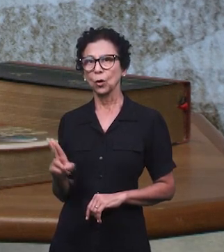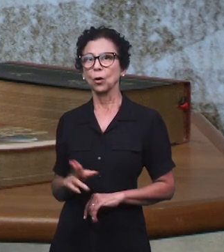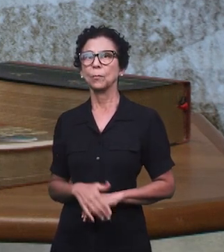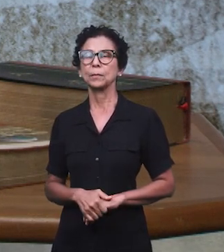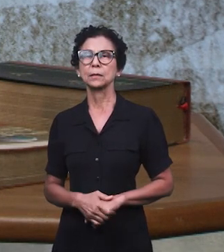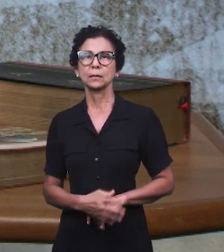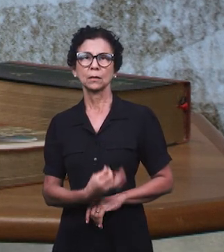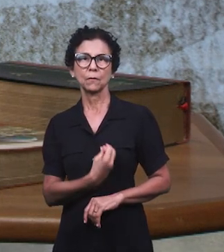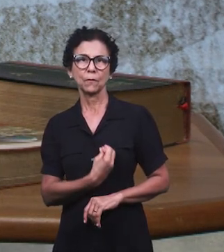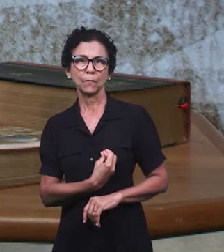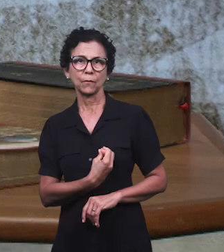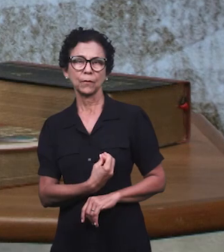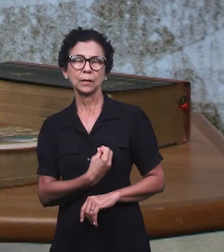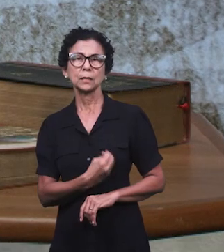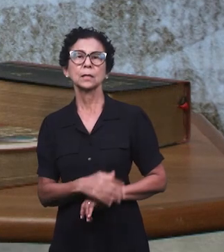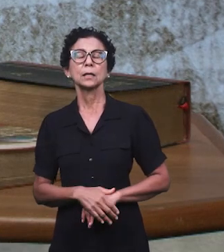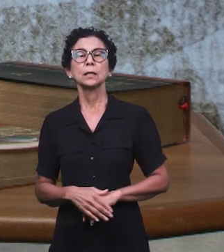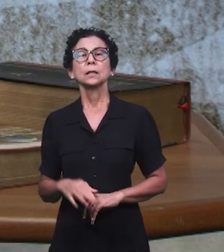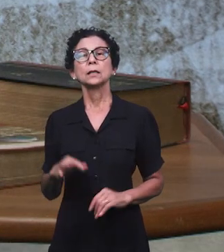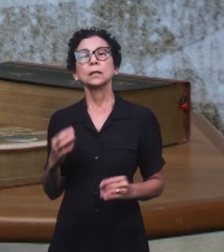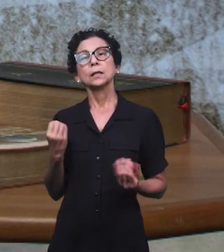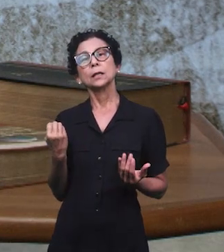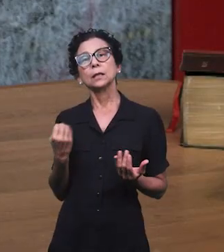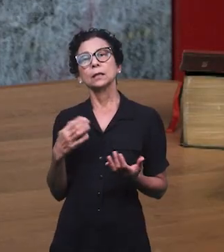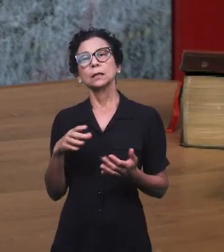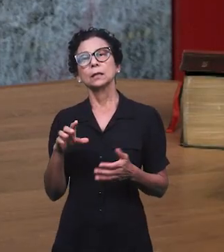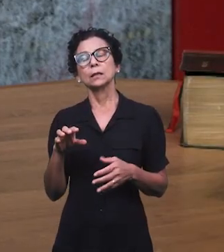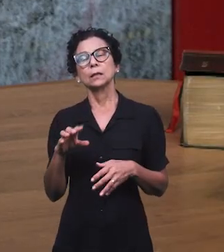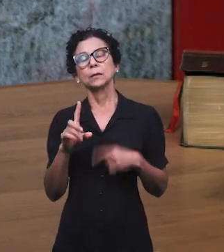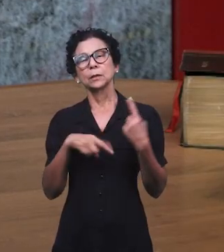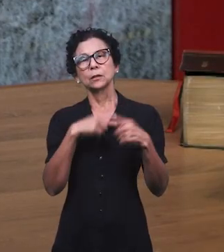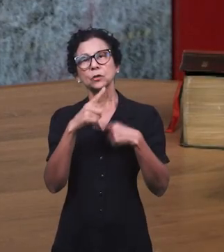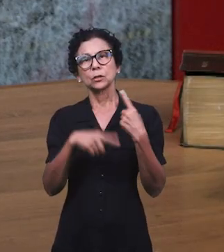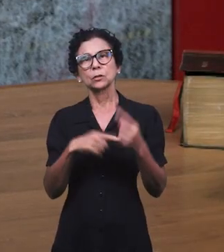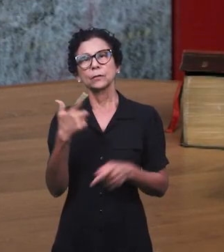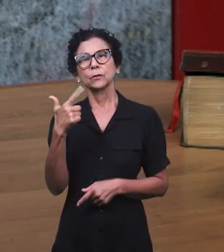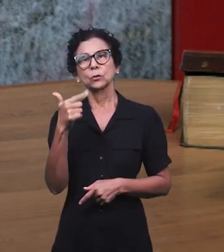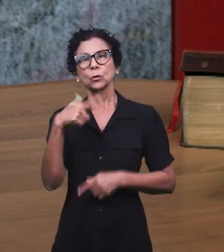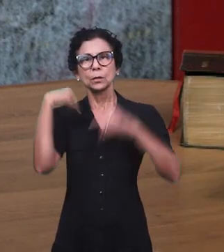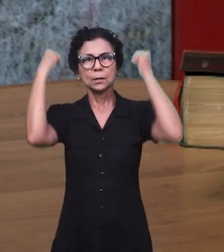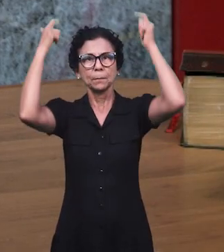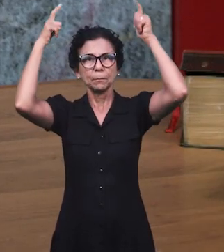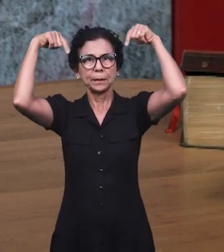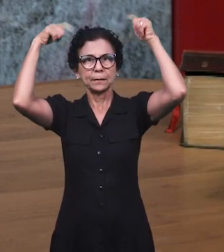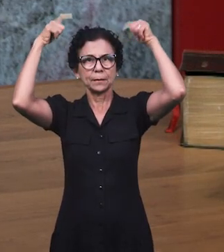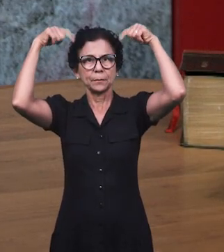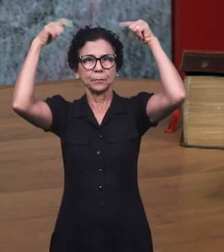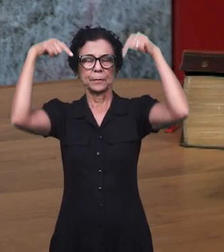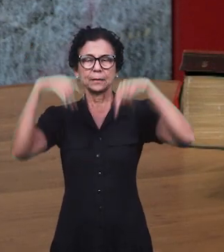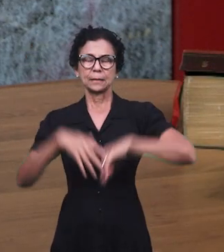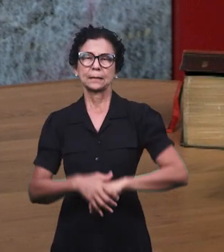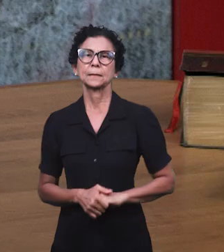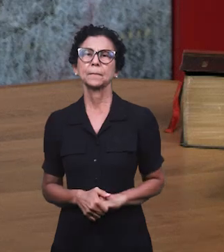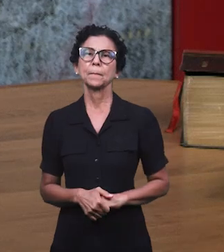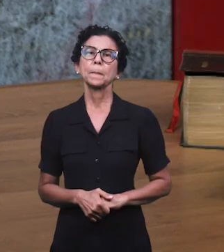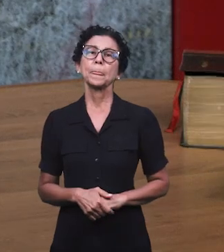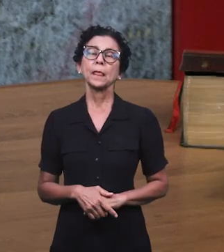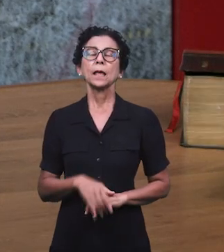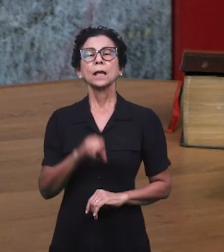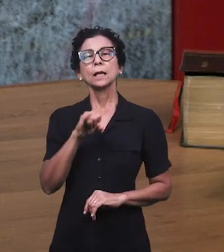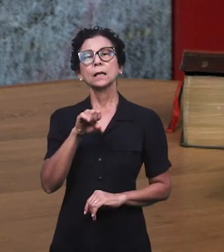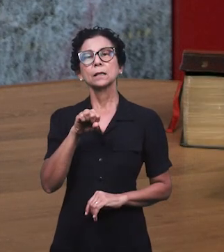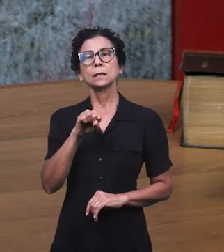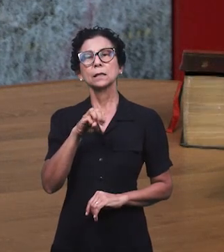castelos, 12 príncipes, segundo as suas famílias. E estes são os anos da vida de Ismael,